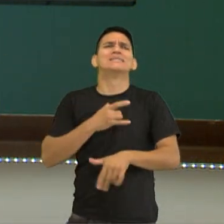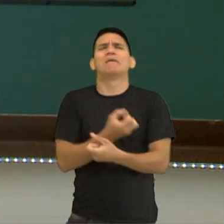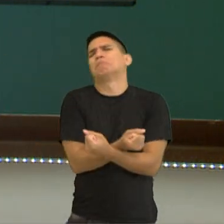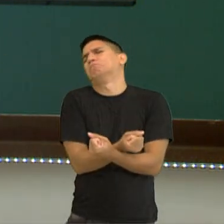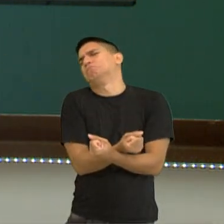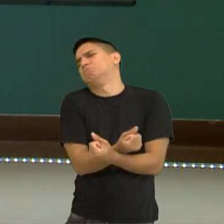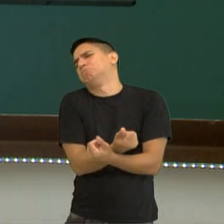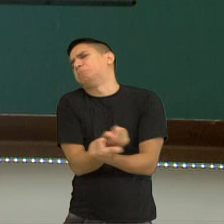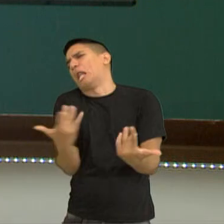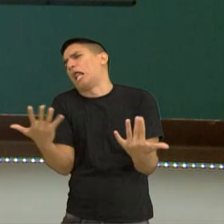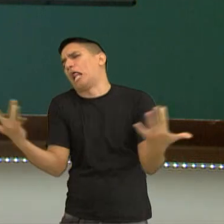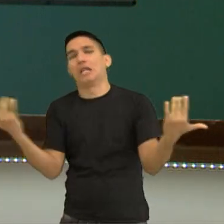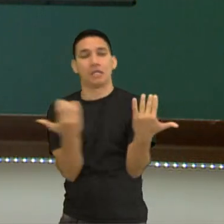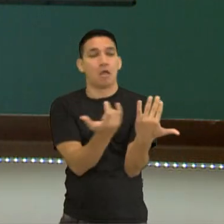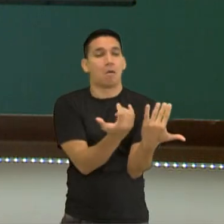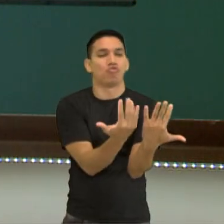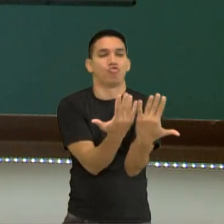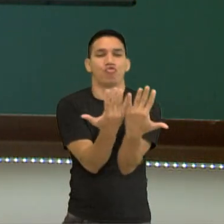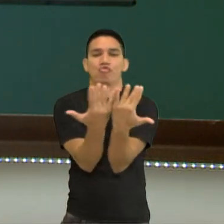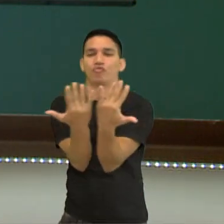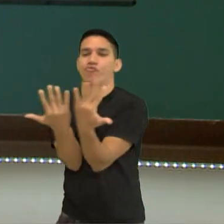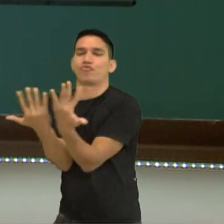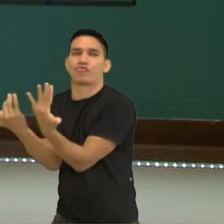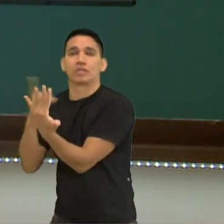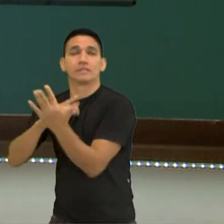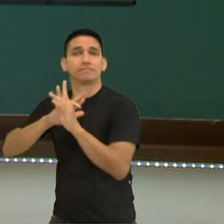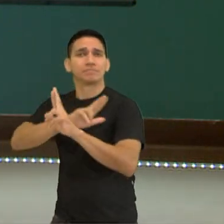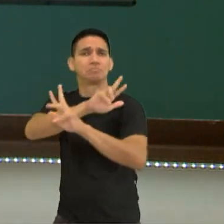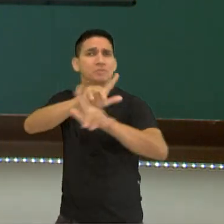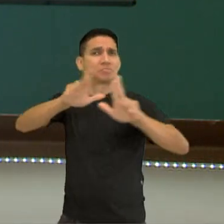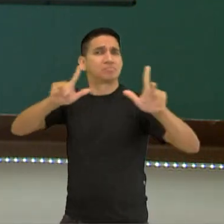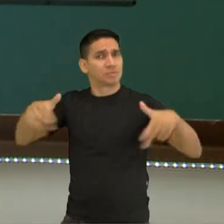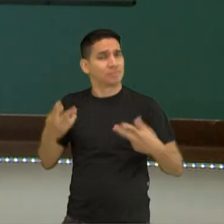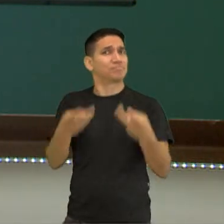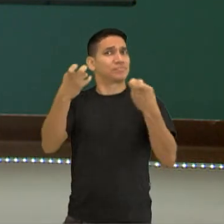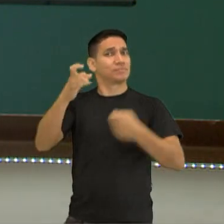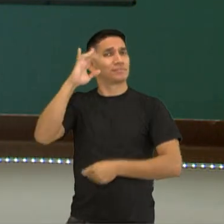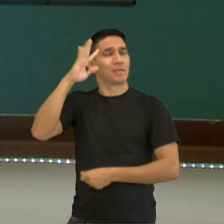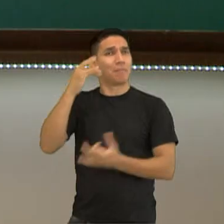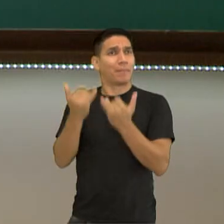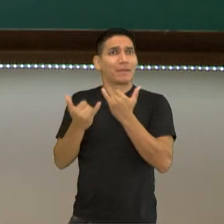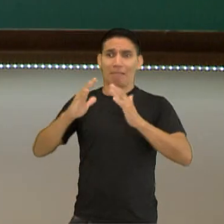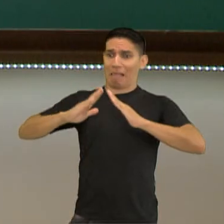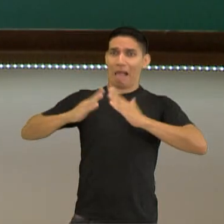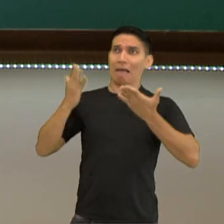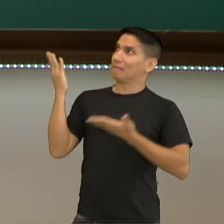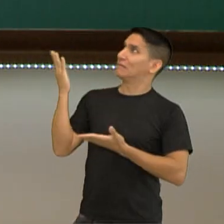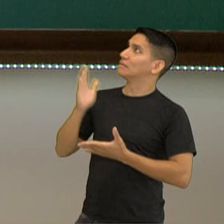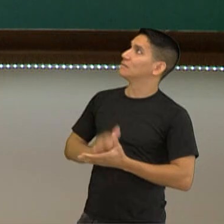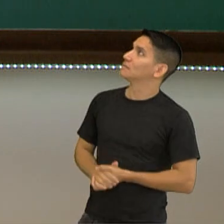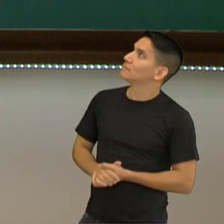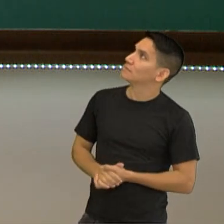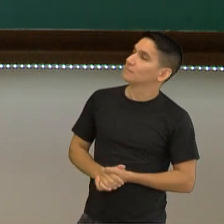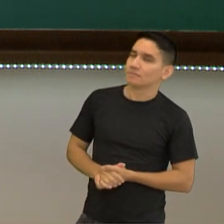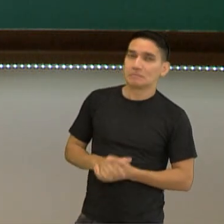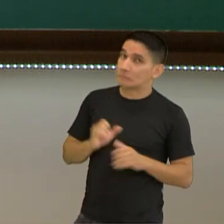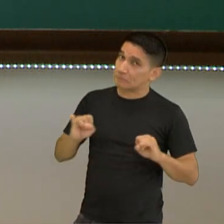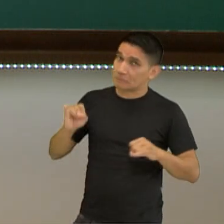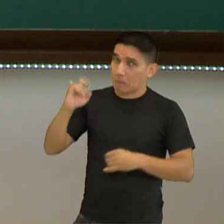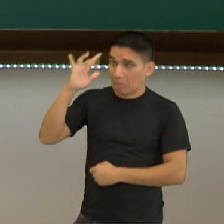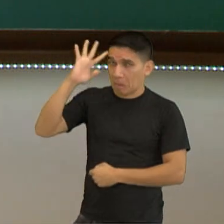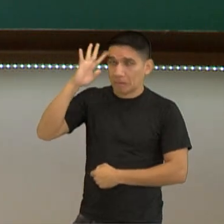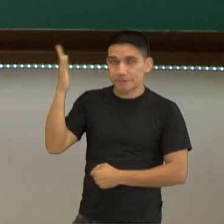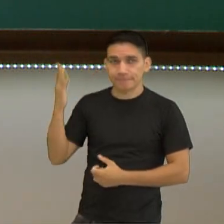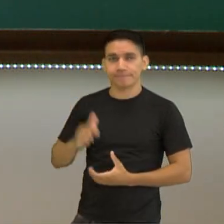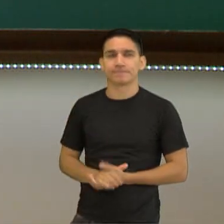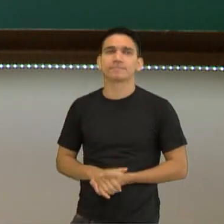centenas de tubos diferentes, centenas, olha só o tamanho, tamanho de uma casa praticamente, né? Se a gente for parar para ver.